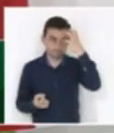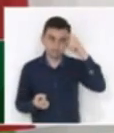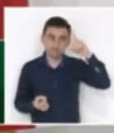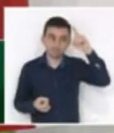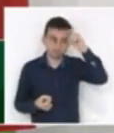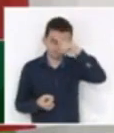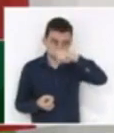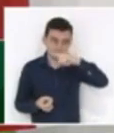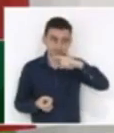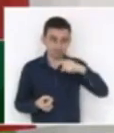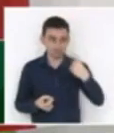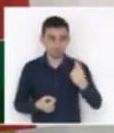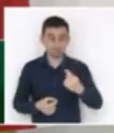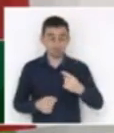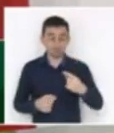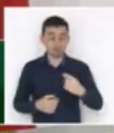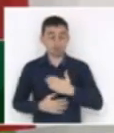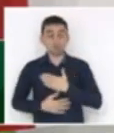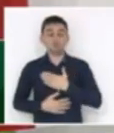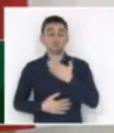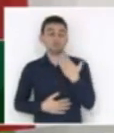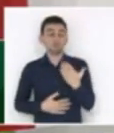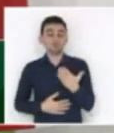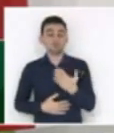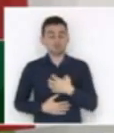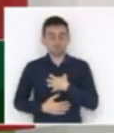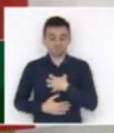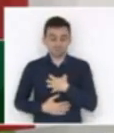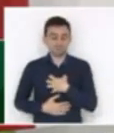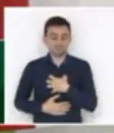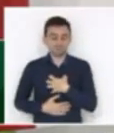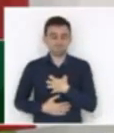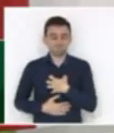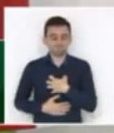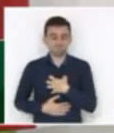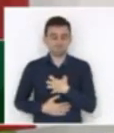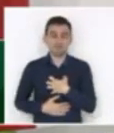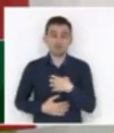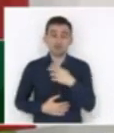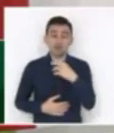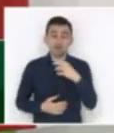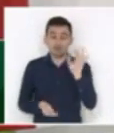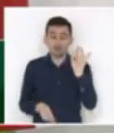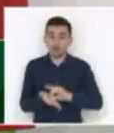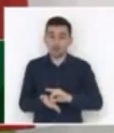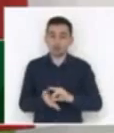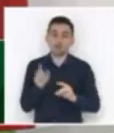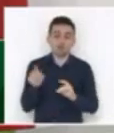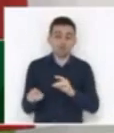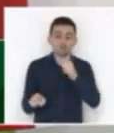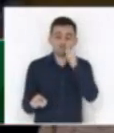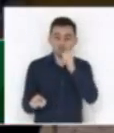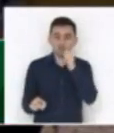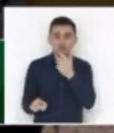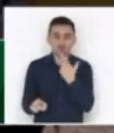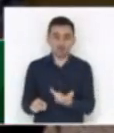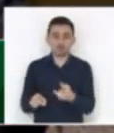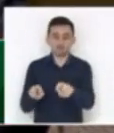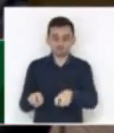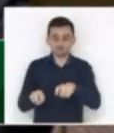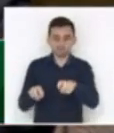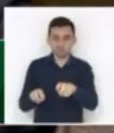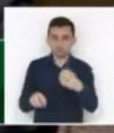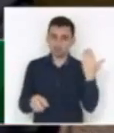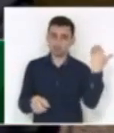nos choca, mas é uma fala muito real. Fala de mulheres camponesas entrevistadas por